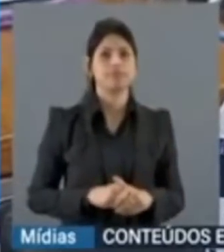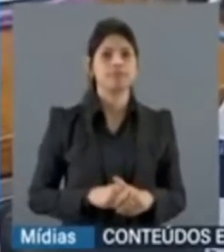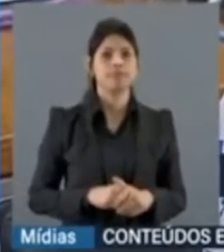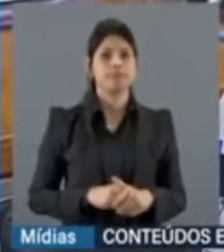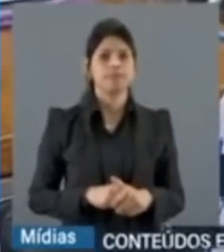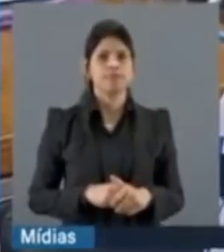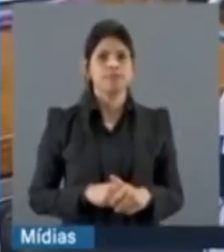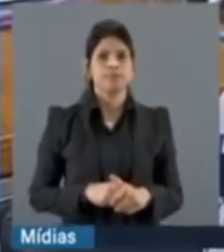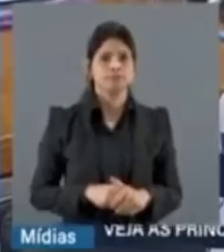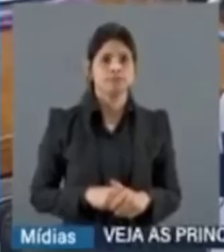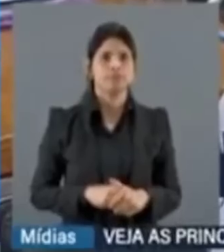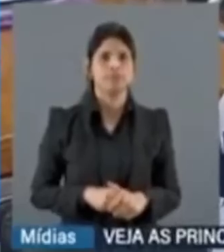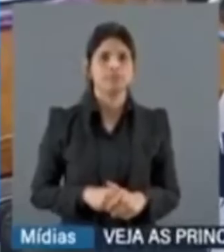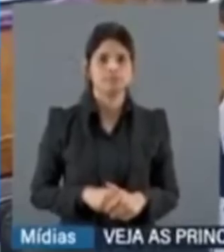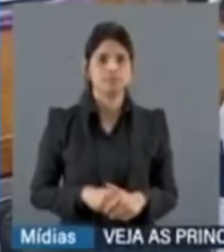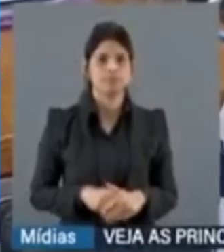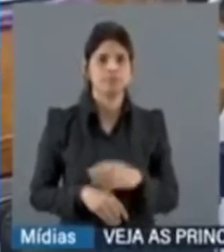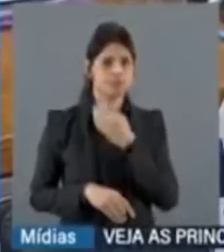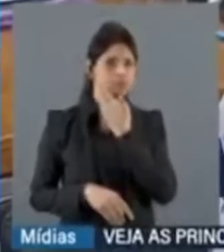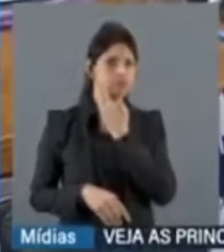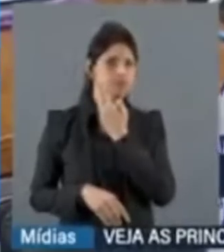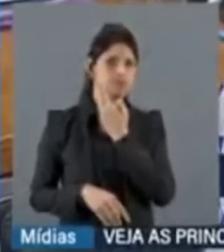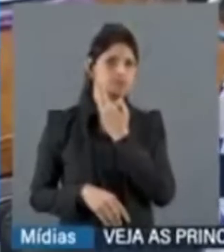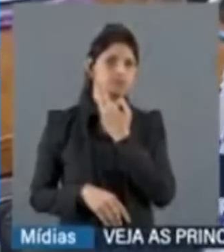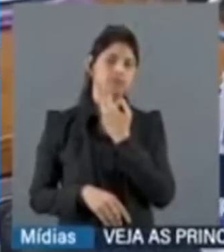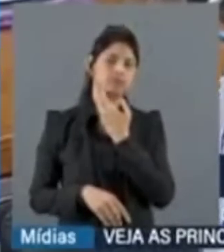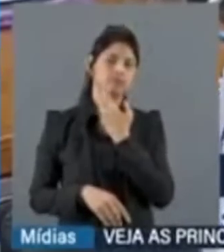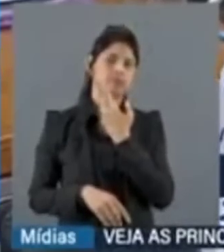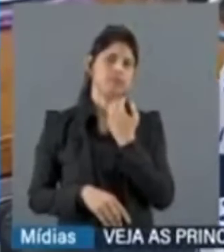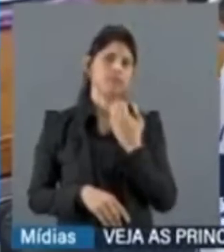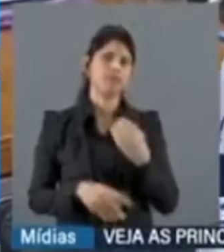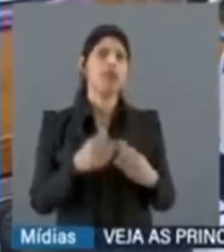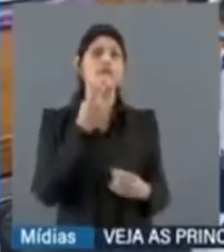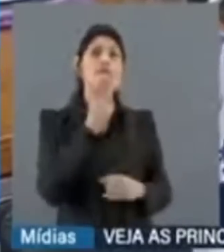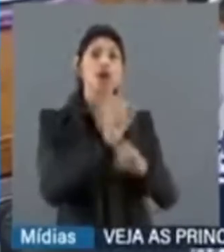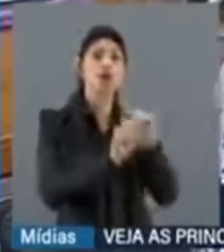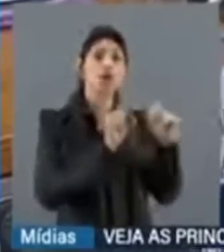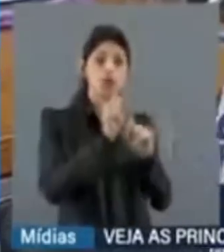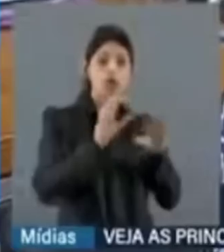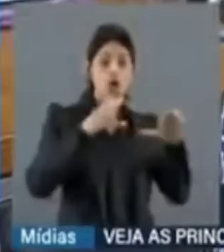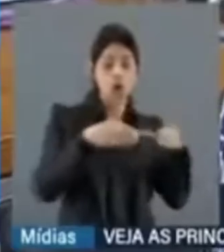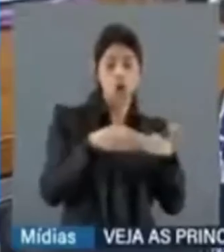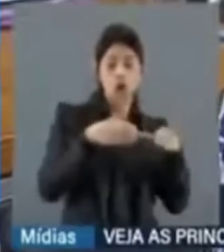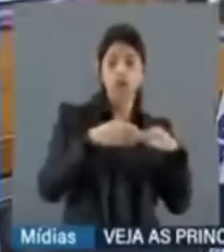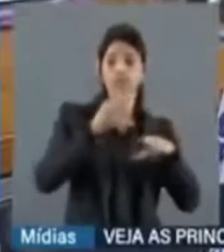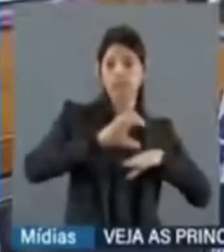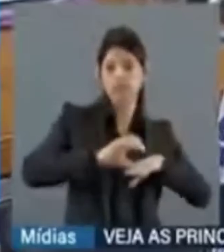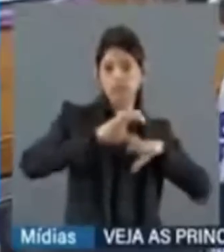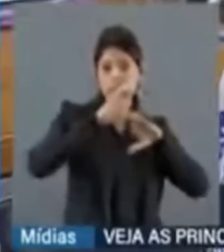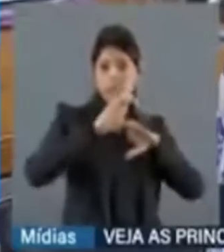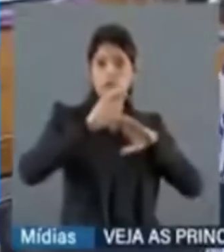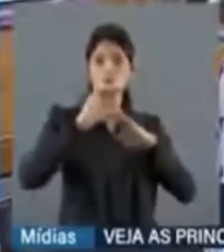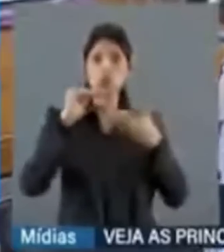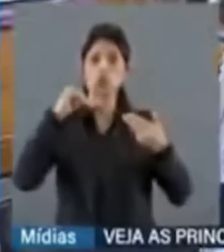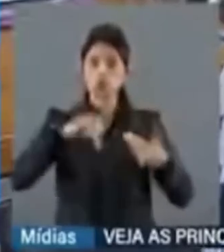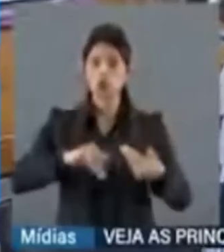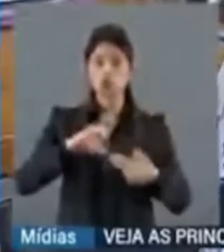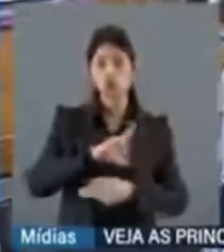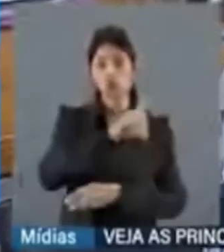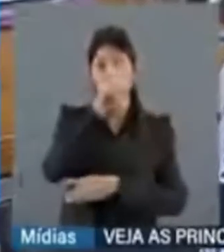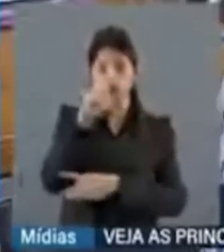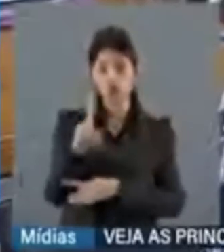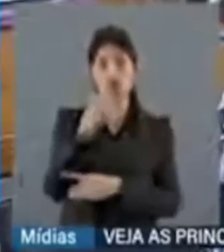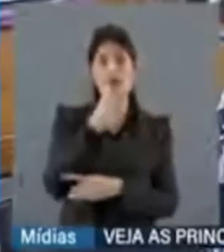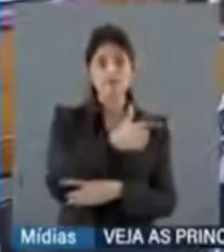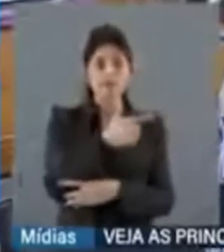a Comissão Militar do Planalto descreve que solicitou em 22 de dezembro, ou seja, 2 dias antes da